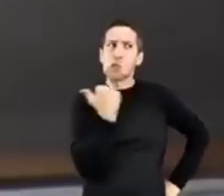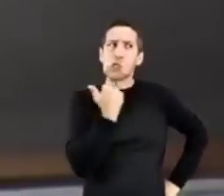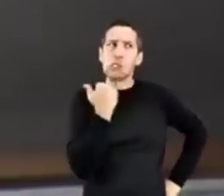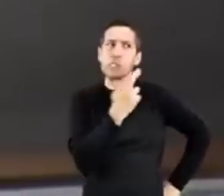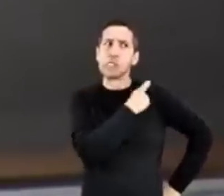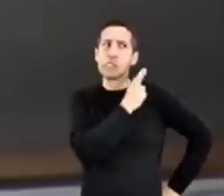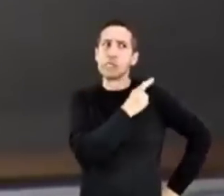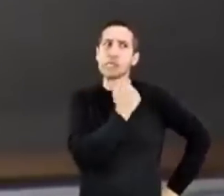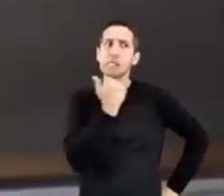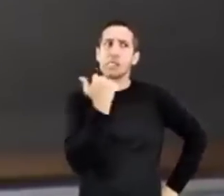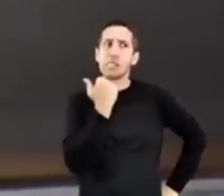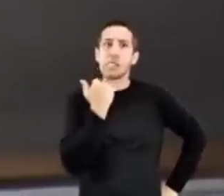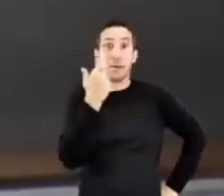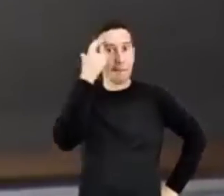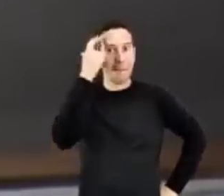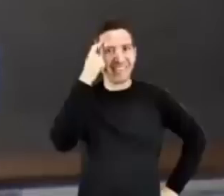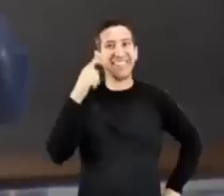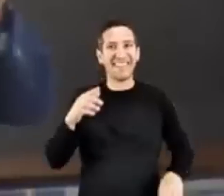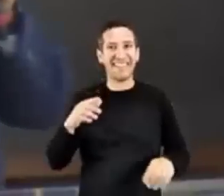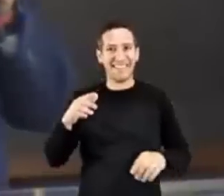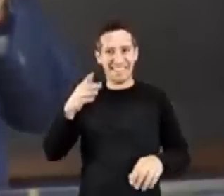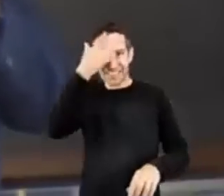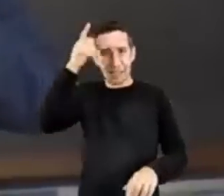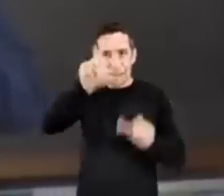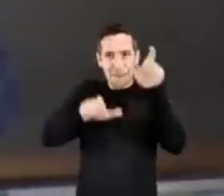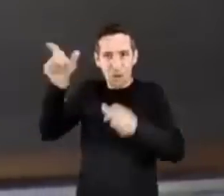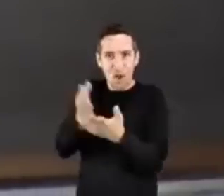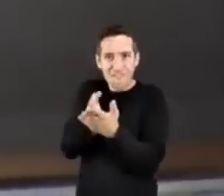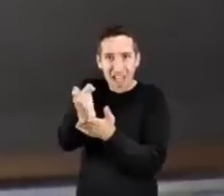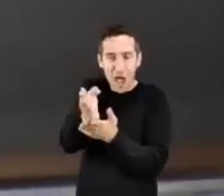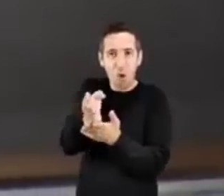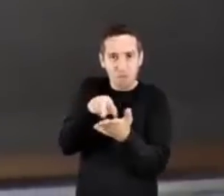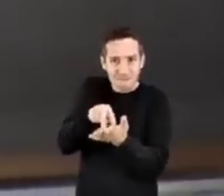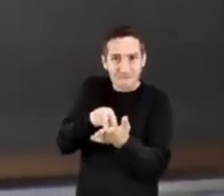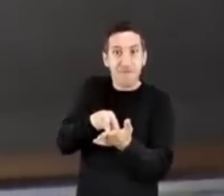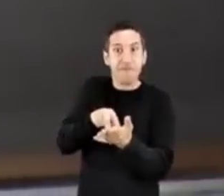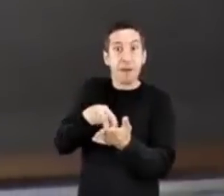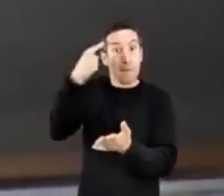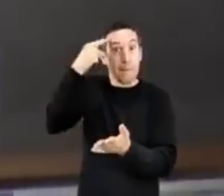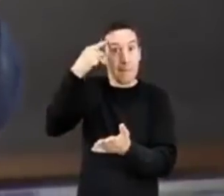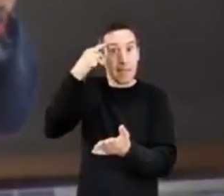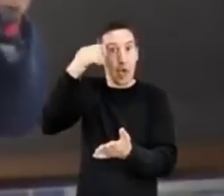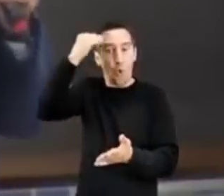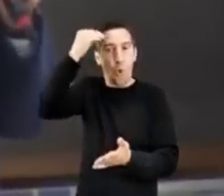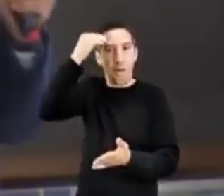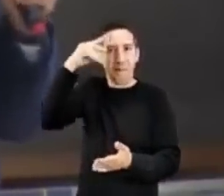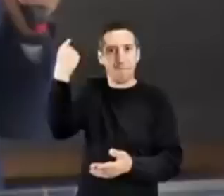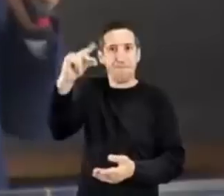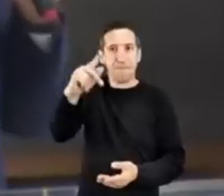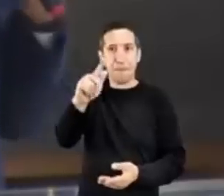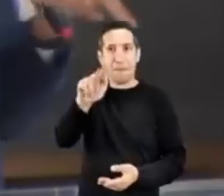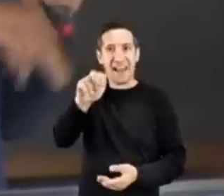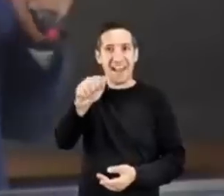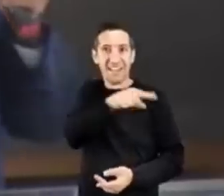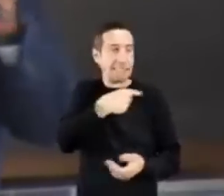isso bom E então vou marcar o dia e a hora para matar o povo de Deus e justamente aí Deus vai fazer